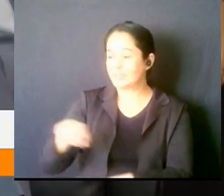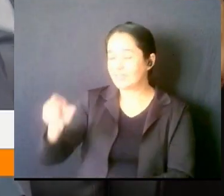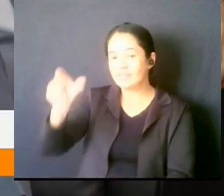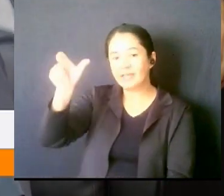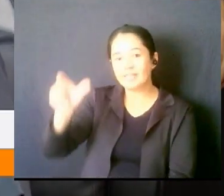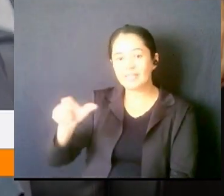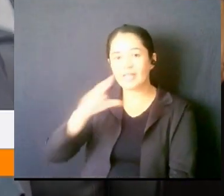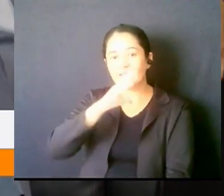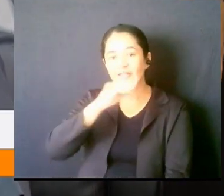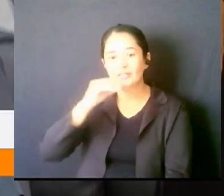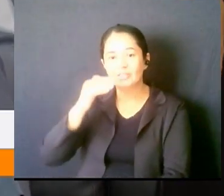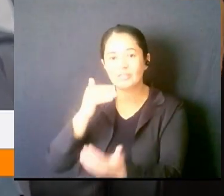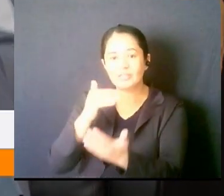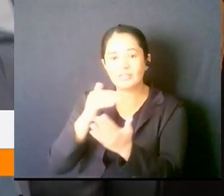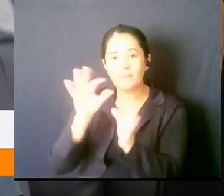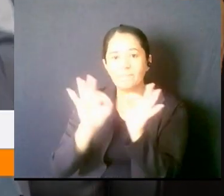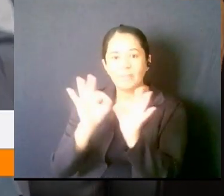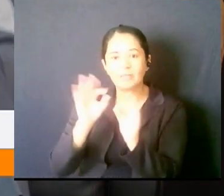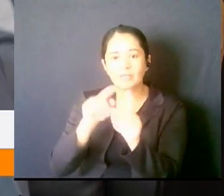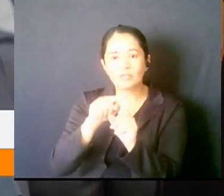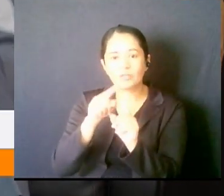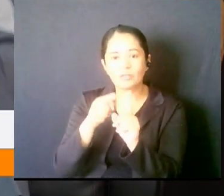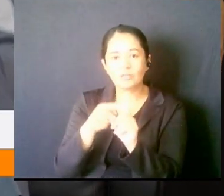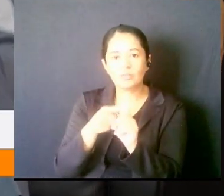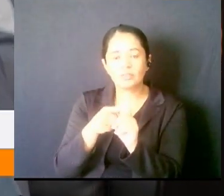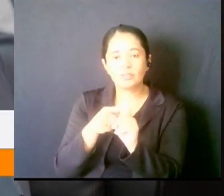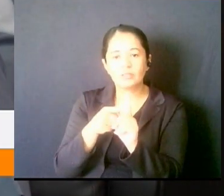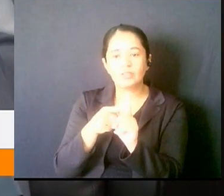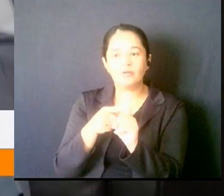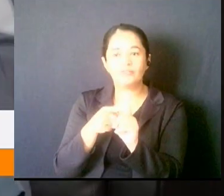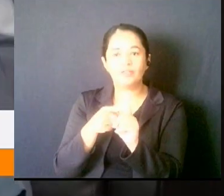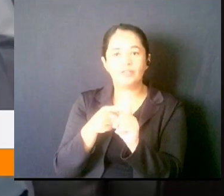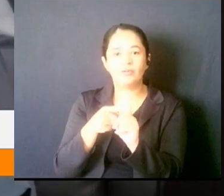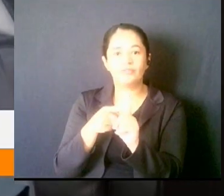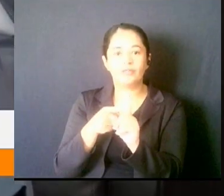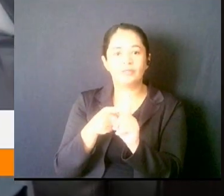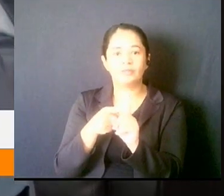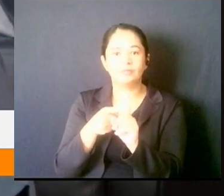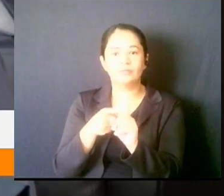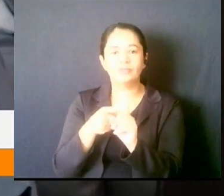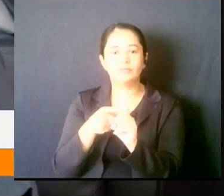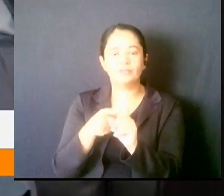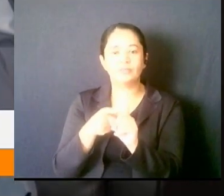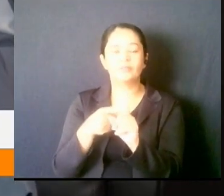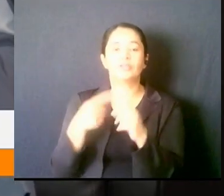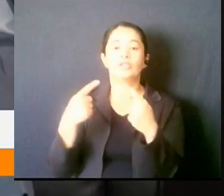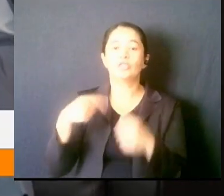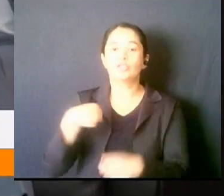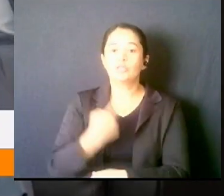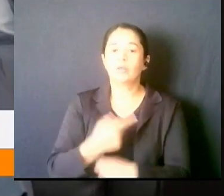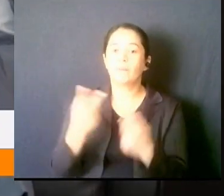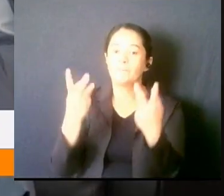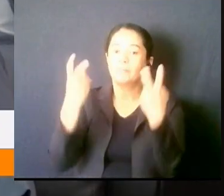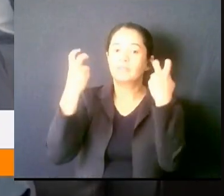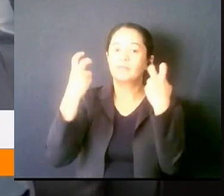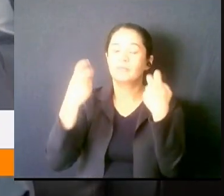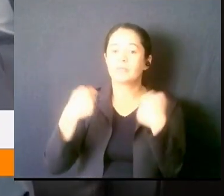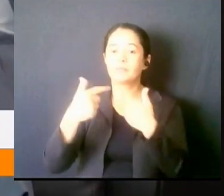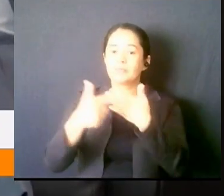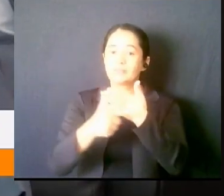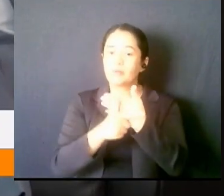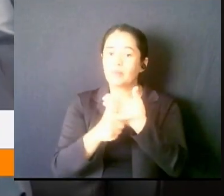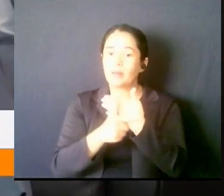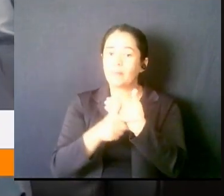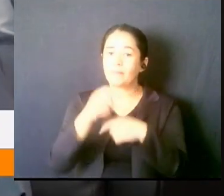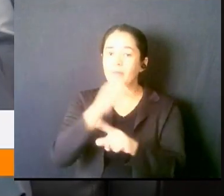vê que tem um aspecto também de uma necessidade de mudança de um papel social. A busca